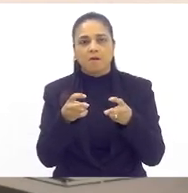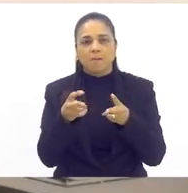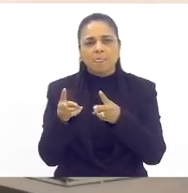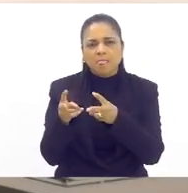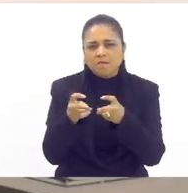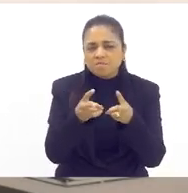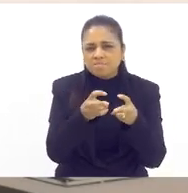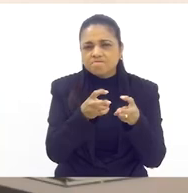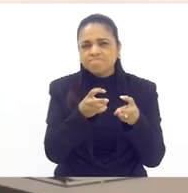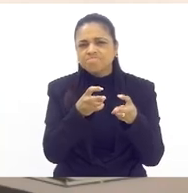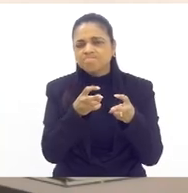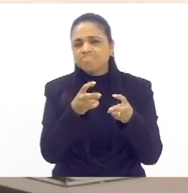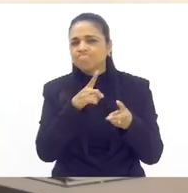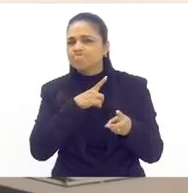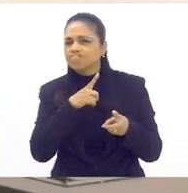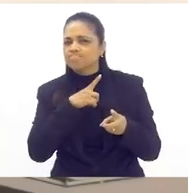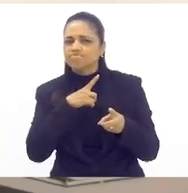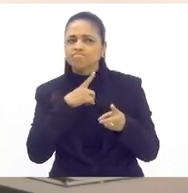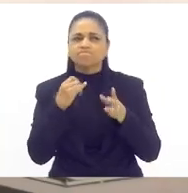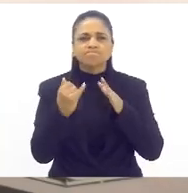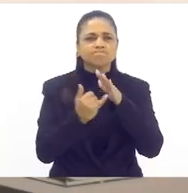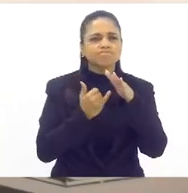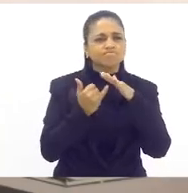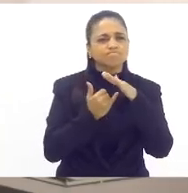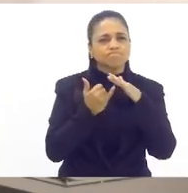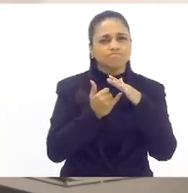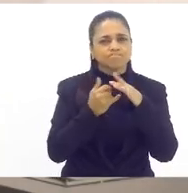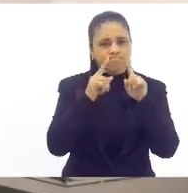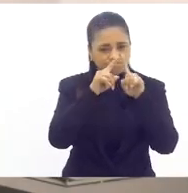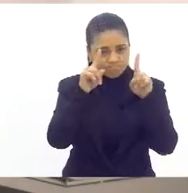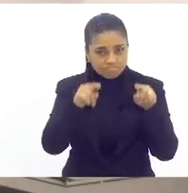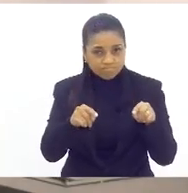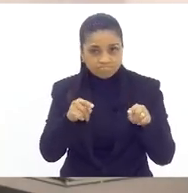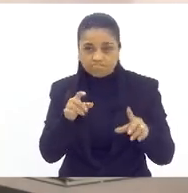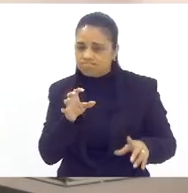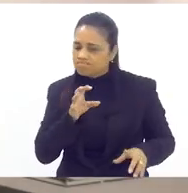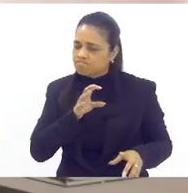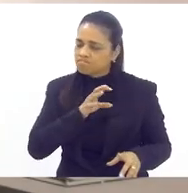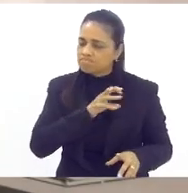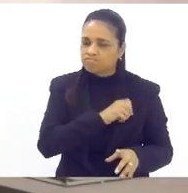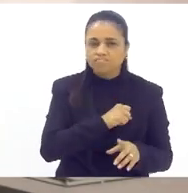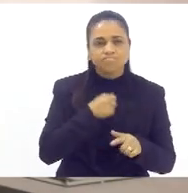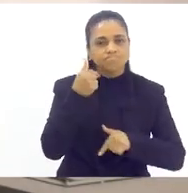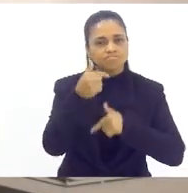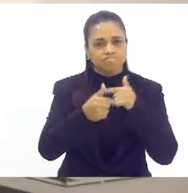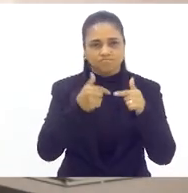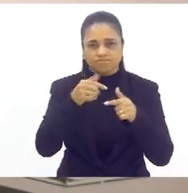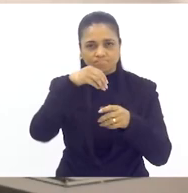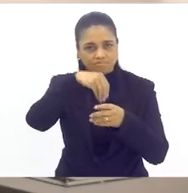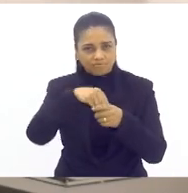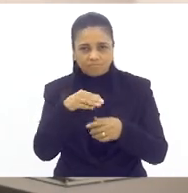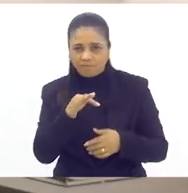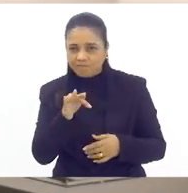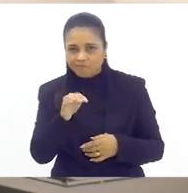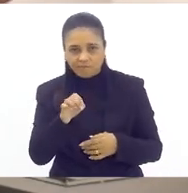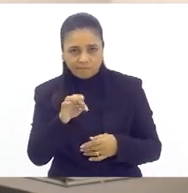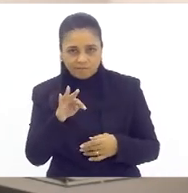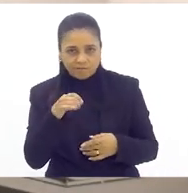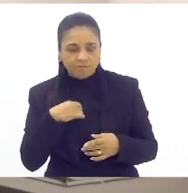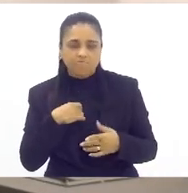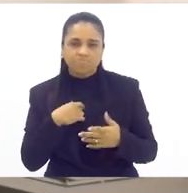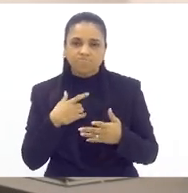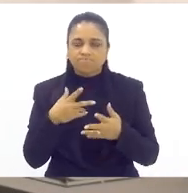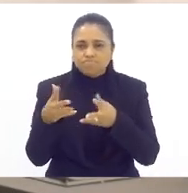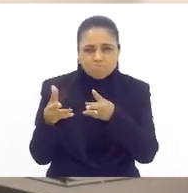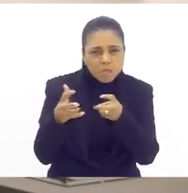uma instituição com servidores apaixonados por ela né porque a gente vê a paixão na fala de cada um